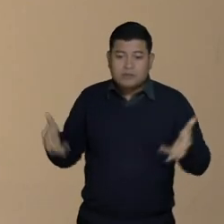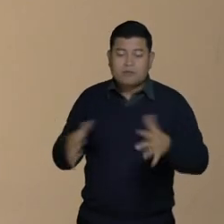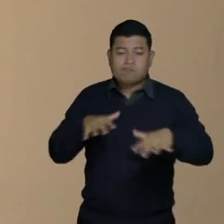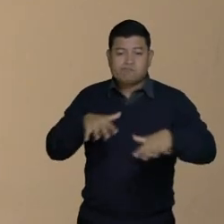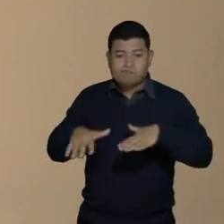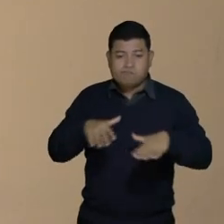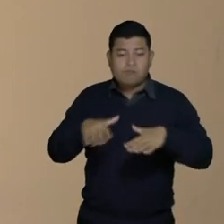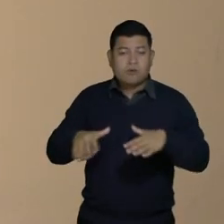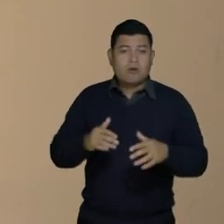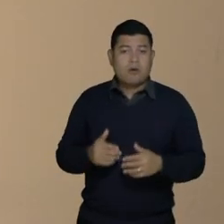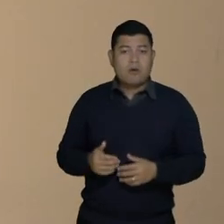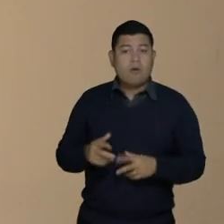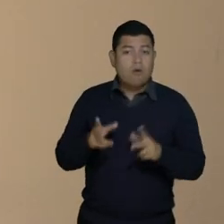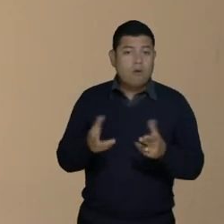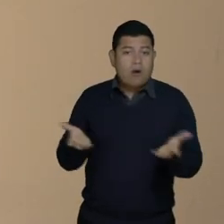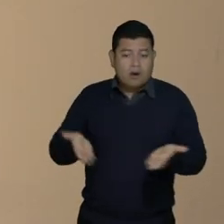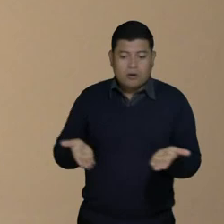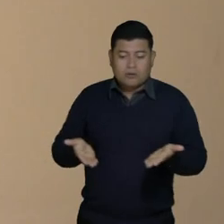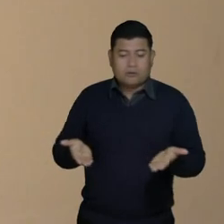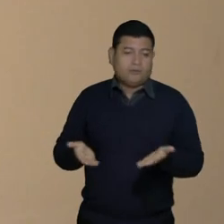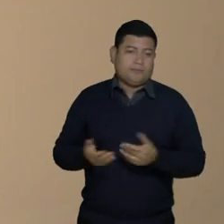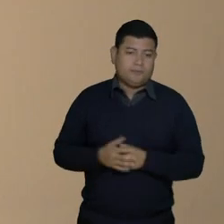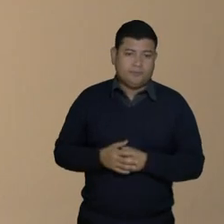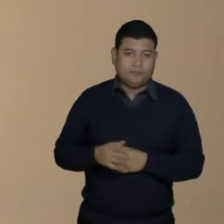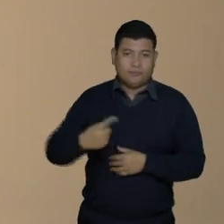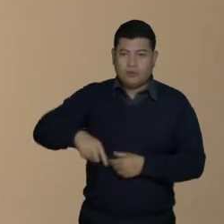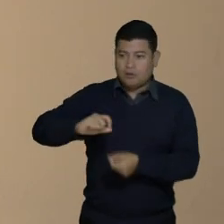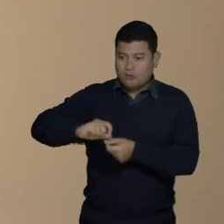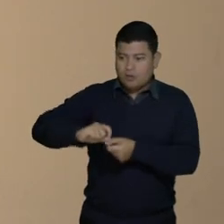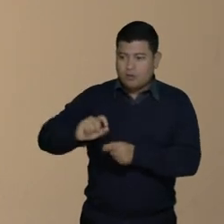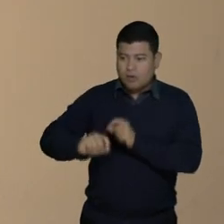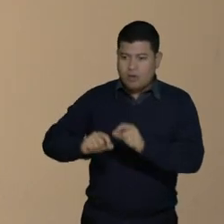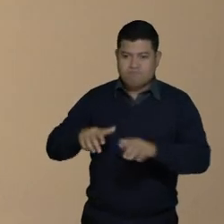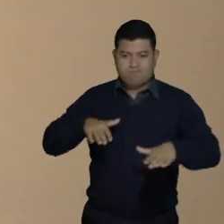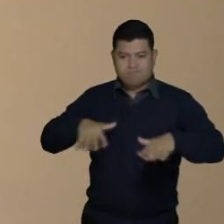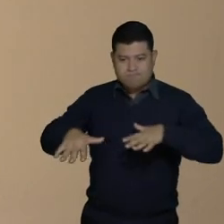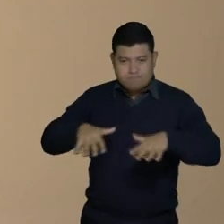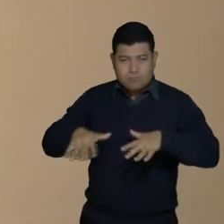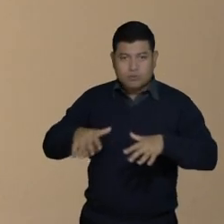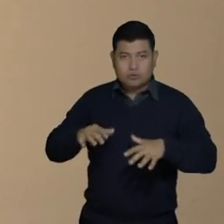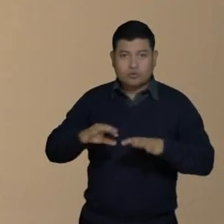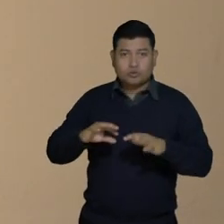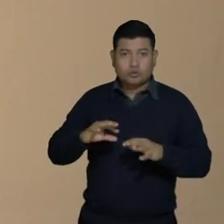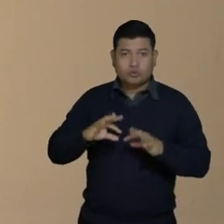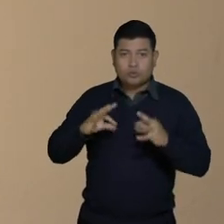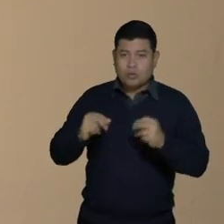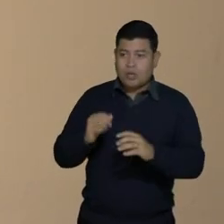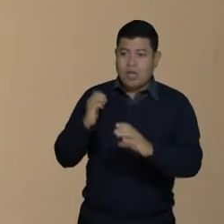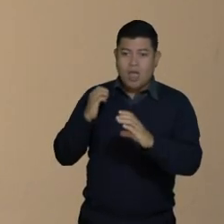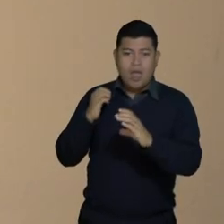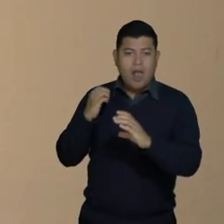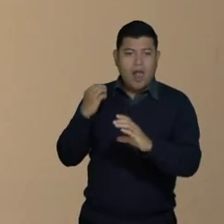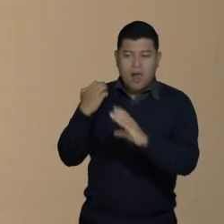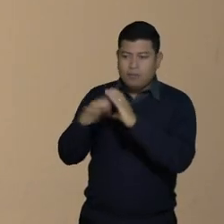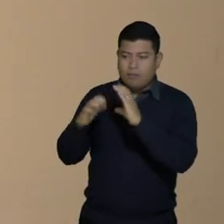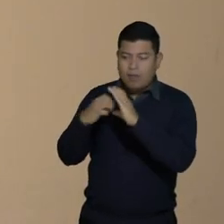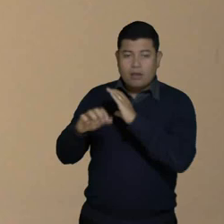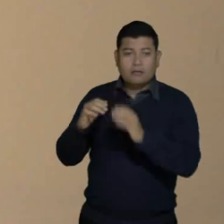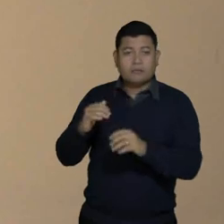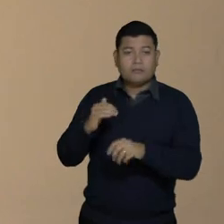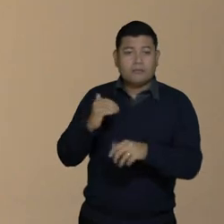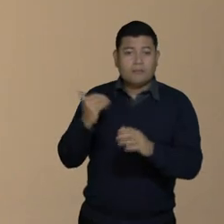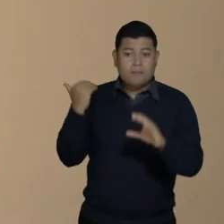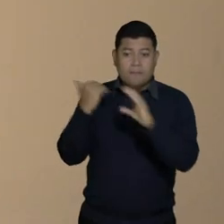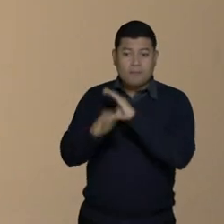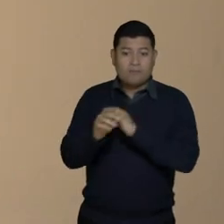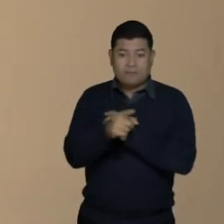a fazer um movimento de todo mundo começar a mandar e-mail pros nossos deputados para eles